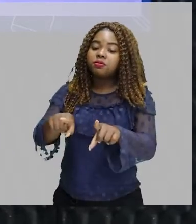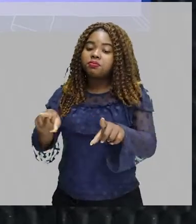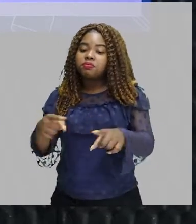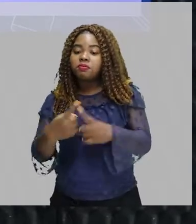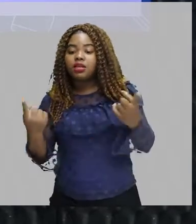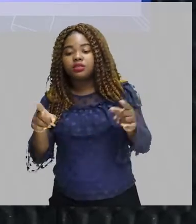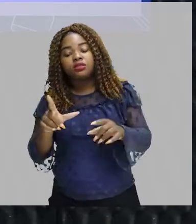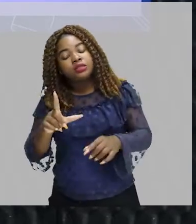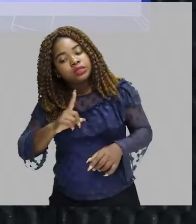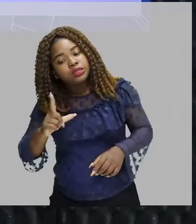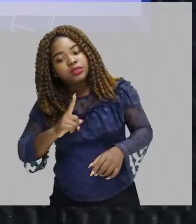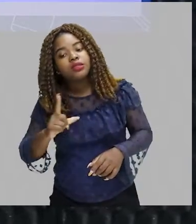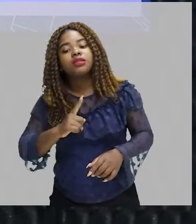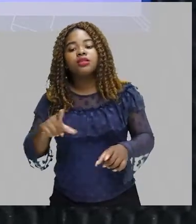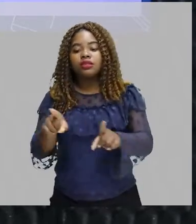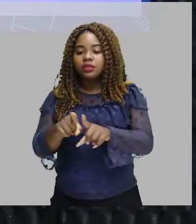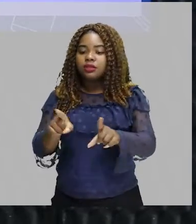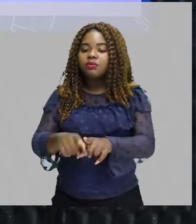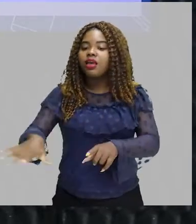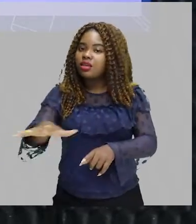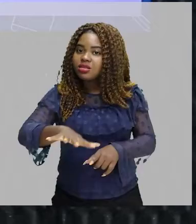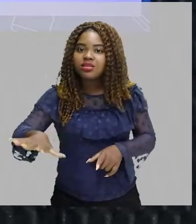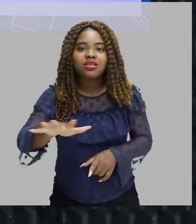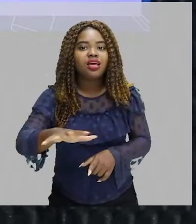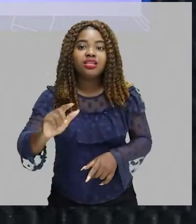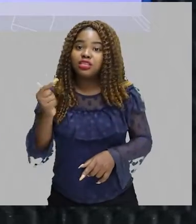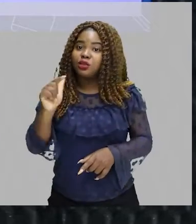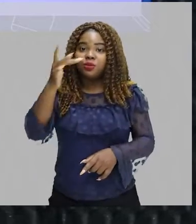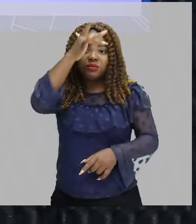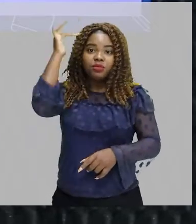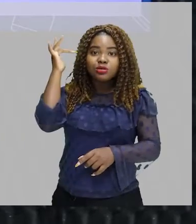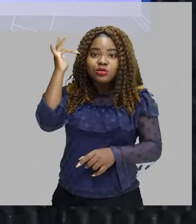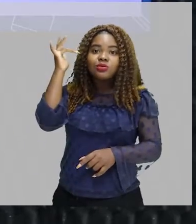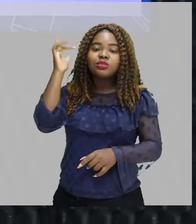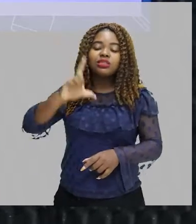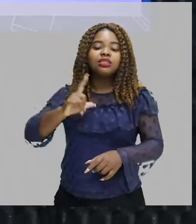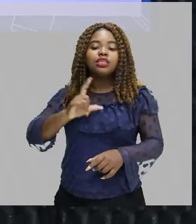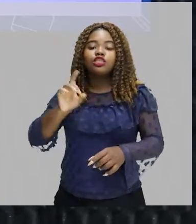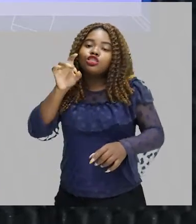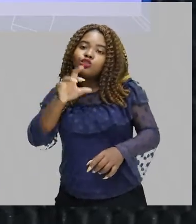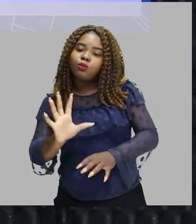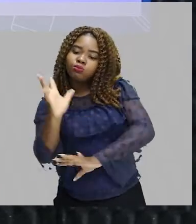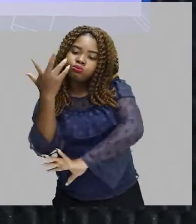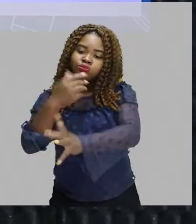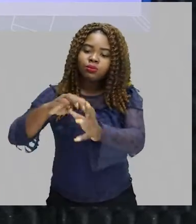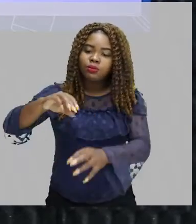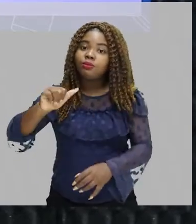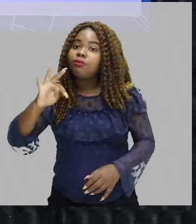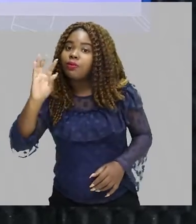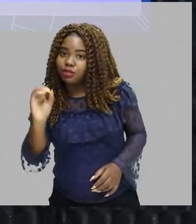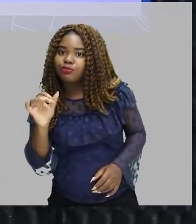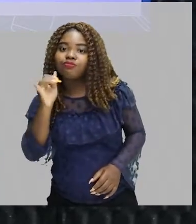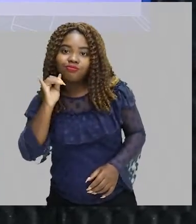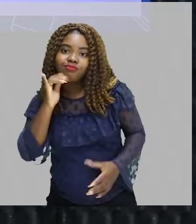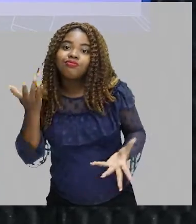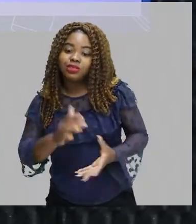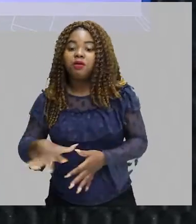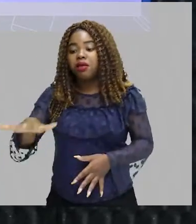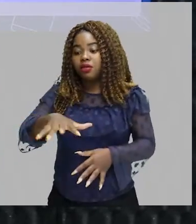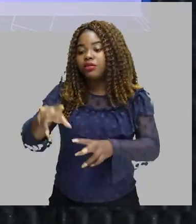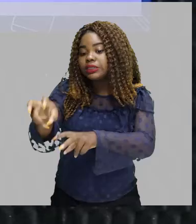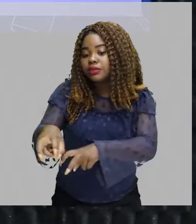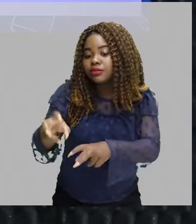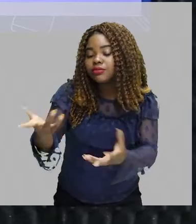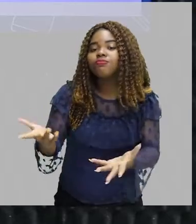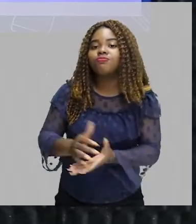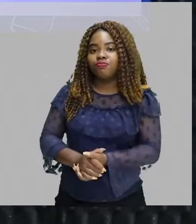não ocupadas, as áreas de mato. Isso também é espaço rural. Então, quando a gente fala de dimensão espacial, o espaço rural